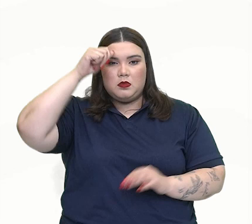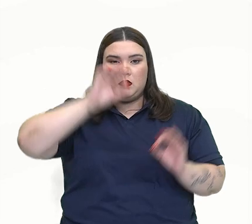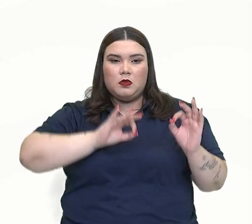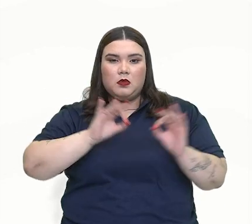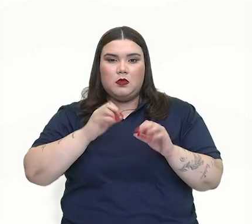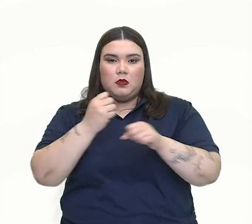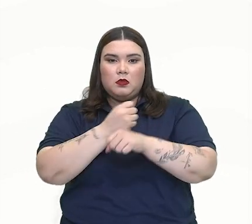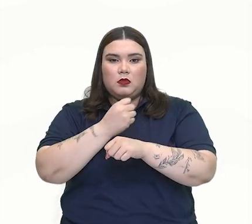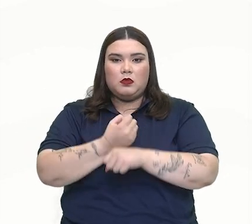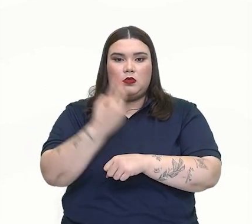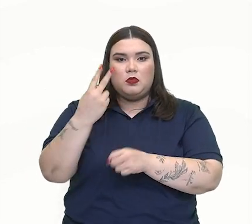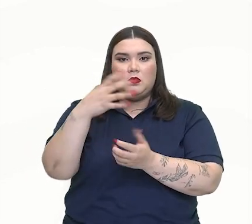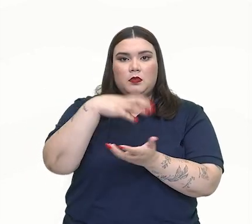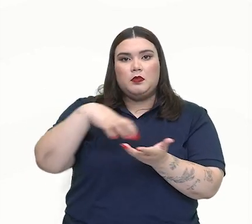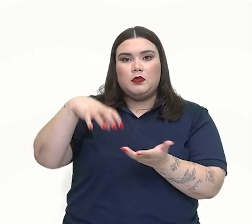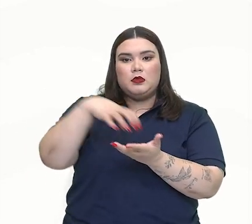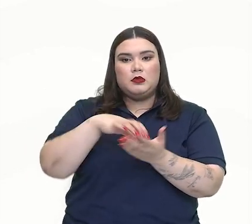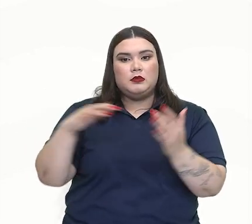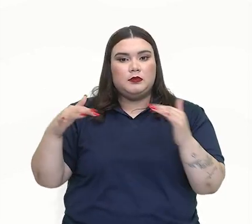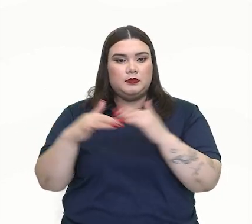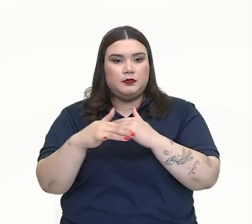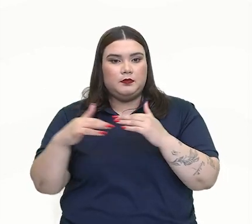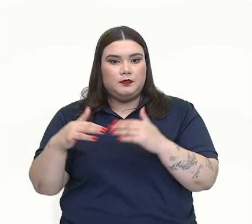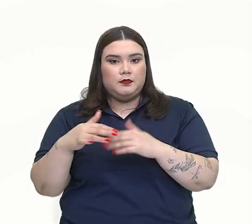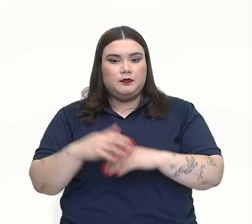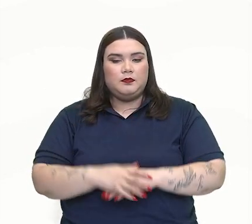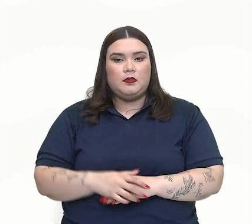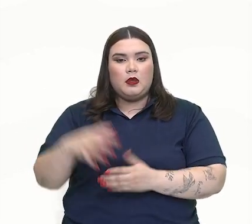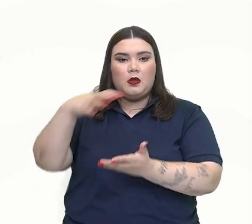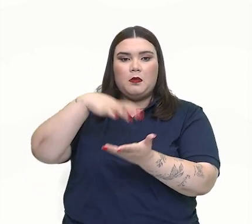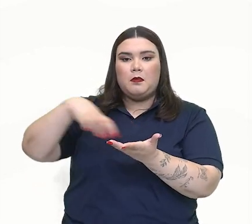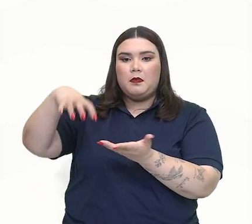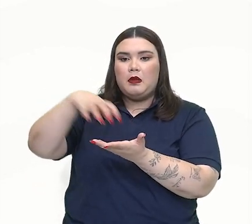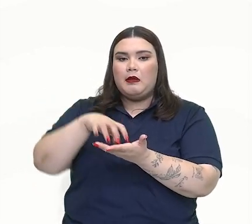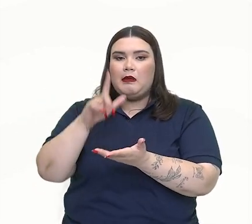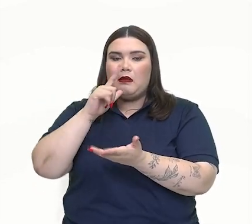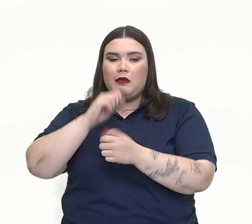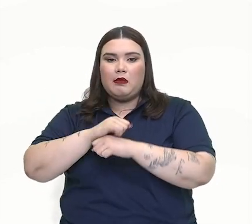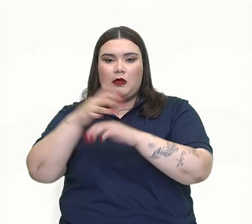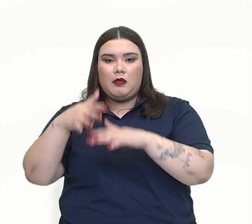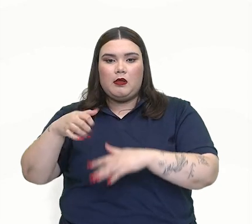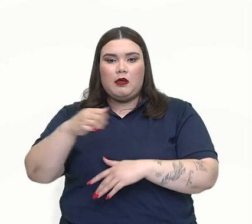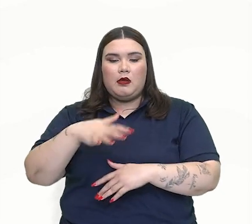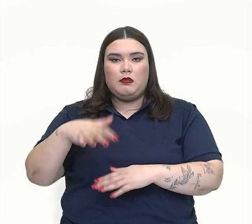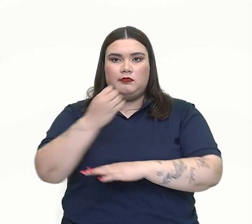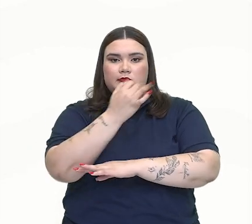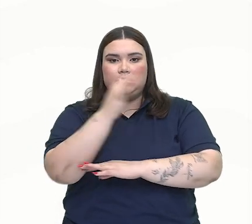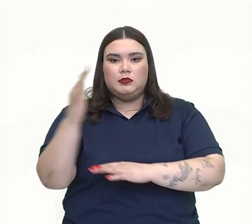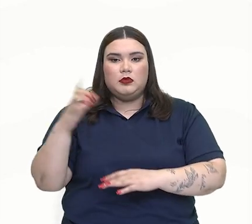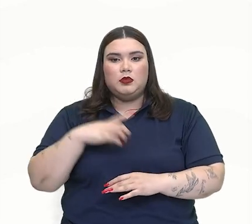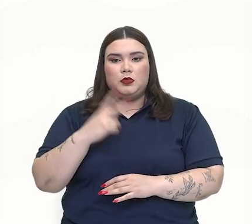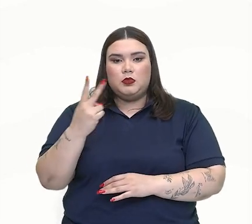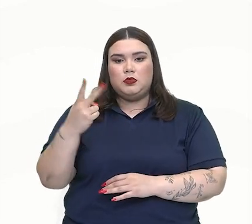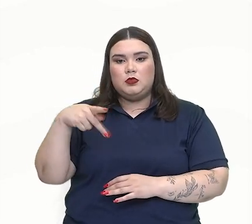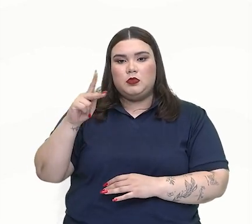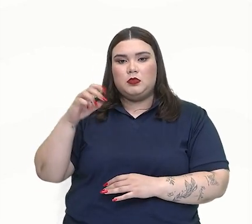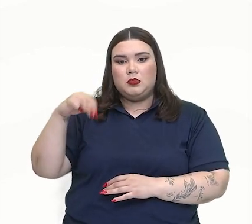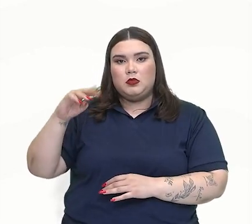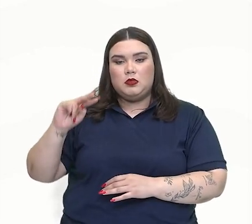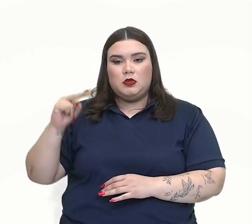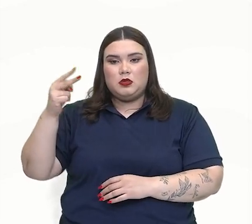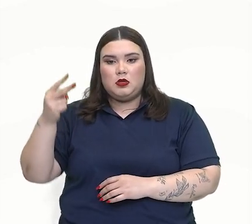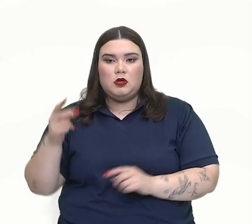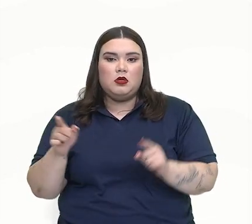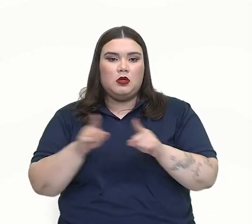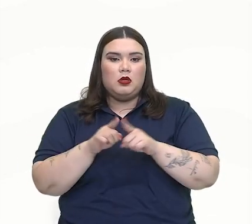planejando construir 2 novos parques na cidade. O Parque das Águas, com uma área verde de 2 quilômetros